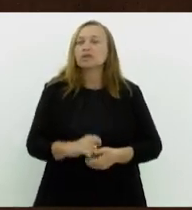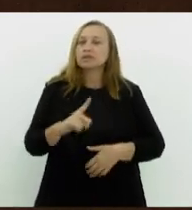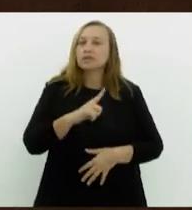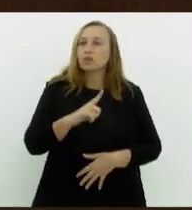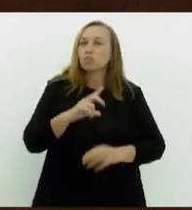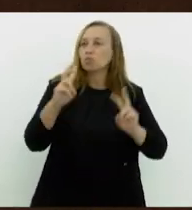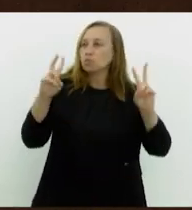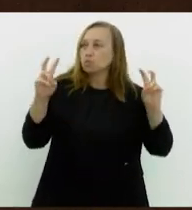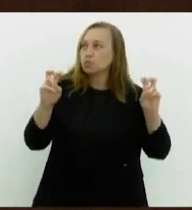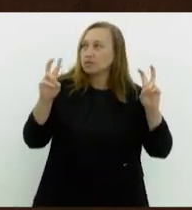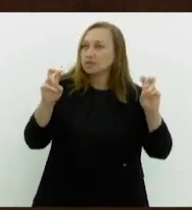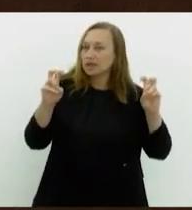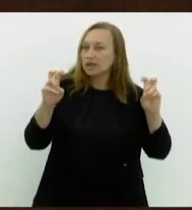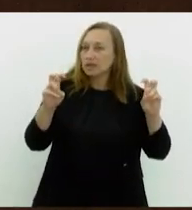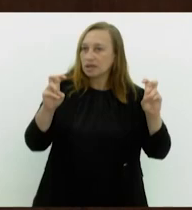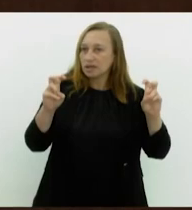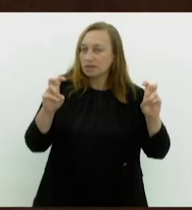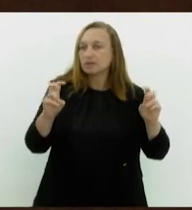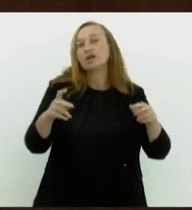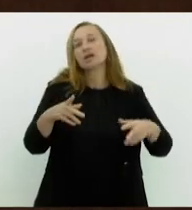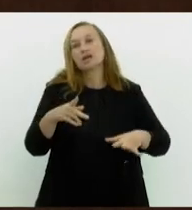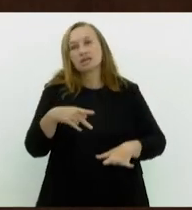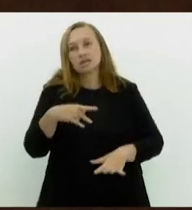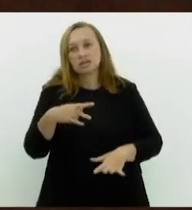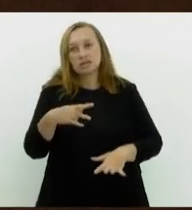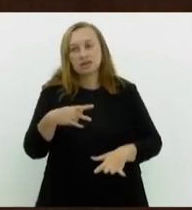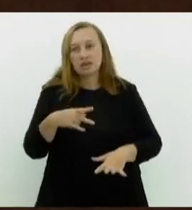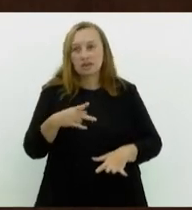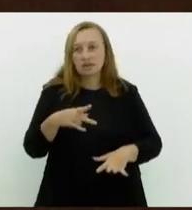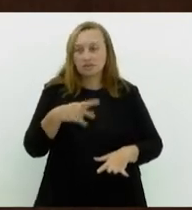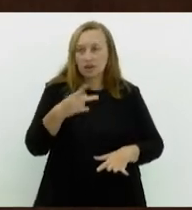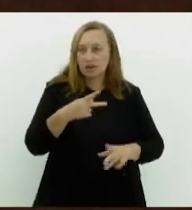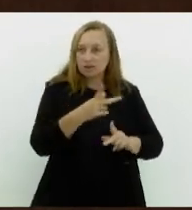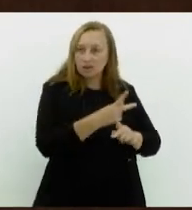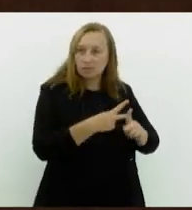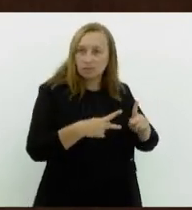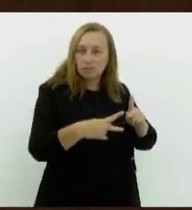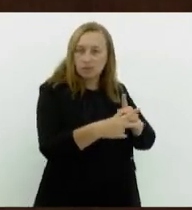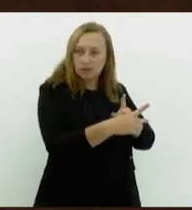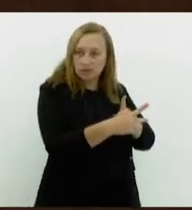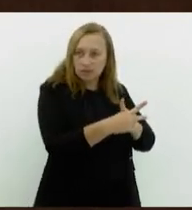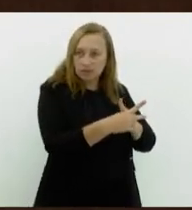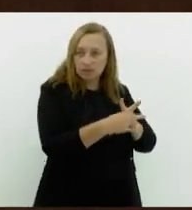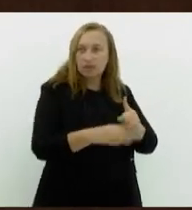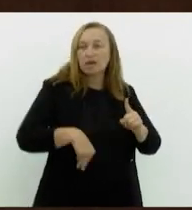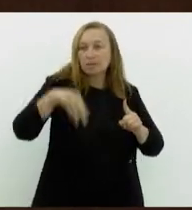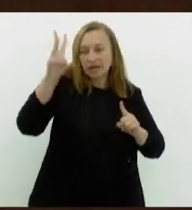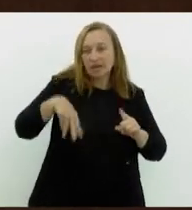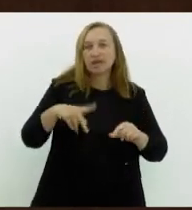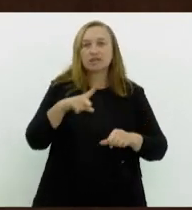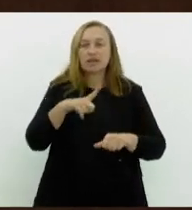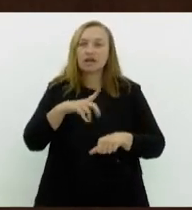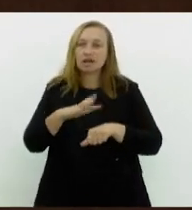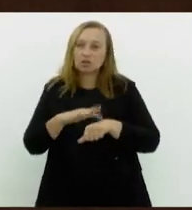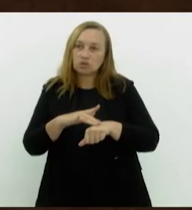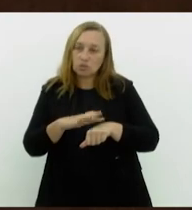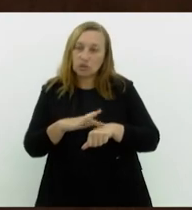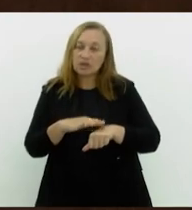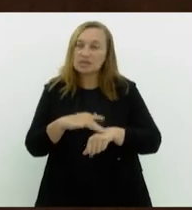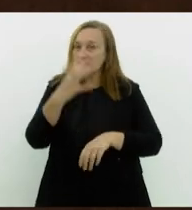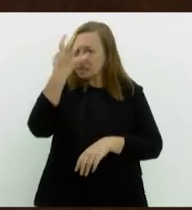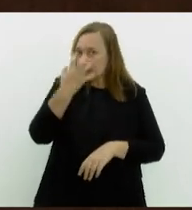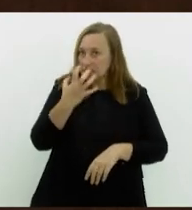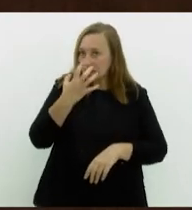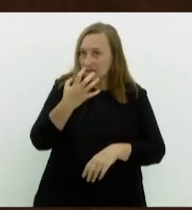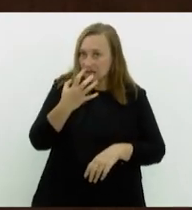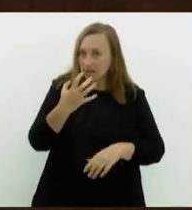tema previdenciário a ser tratado, que é a aposentadoria para quem tem essa doença, que é uma doença séria, muito